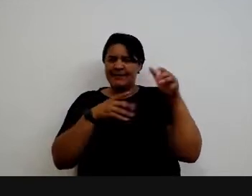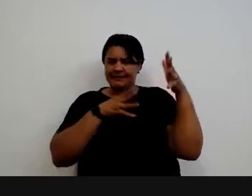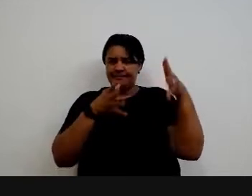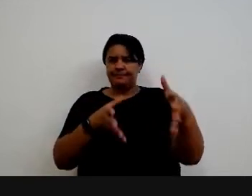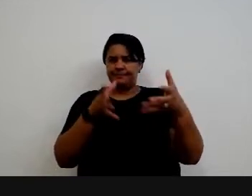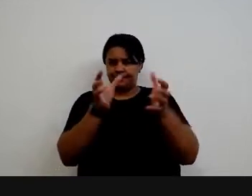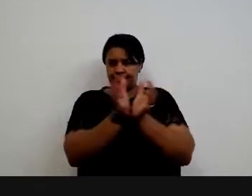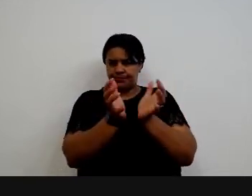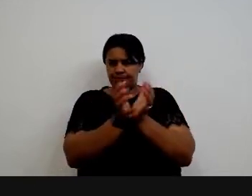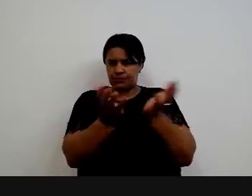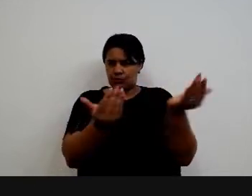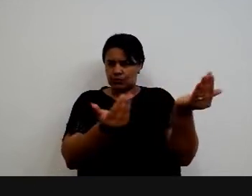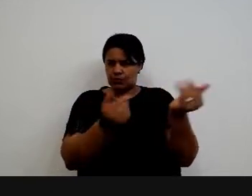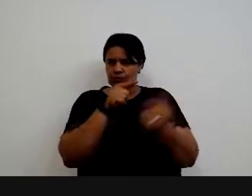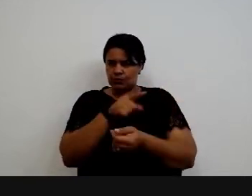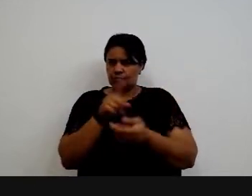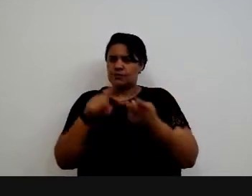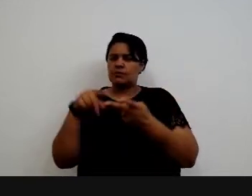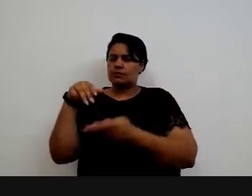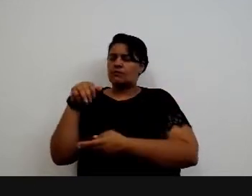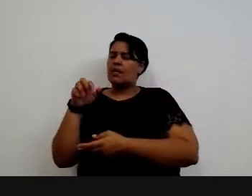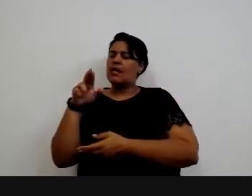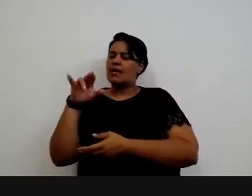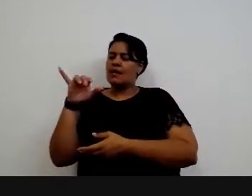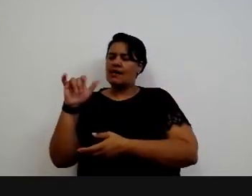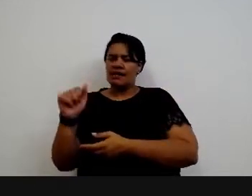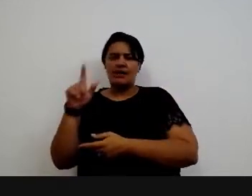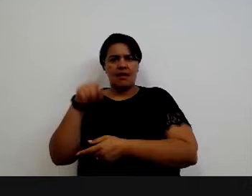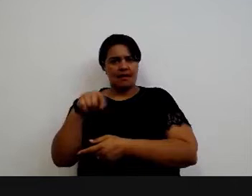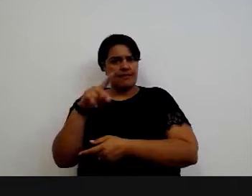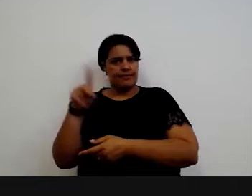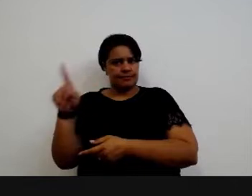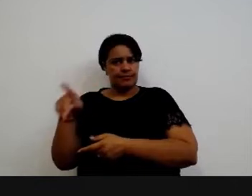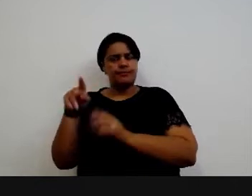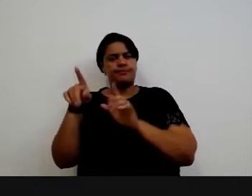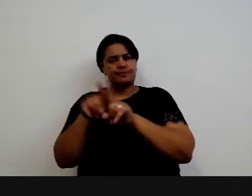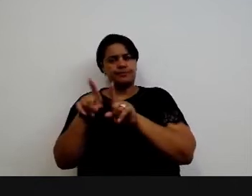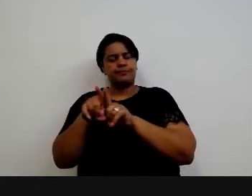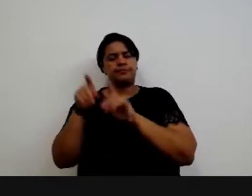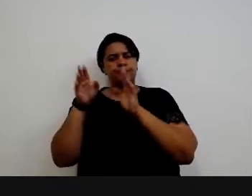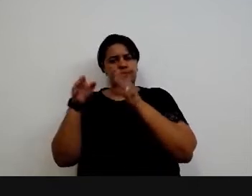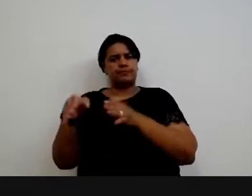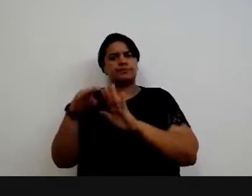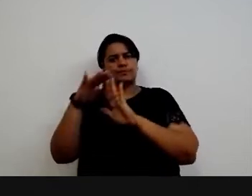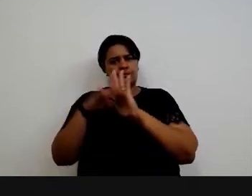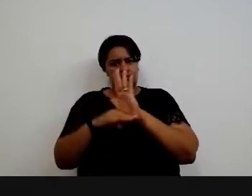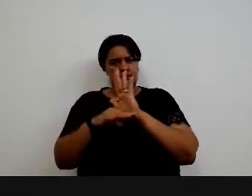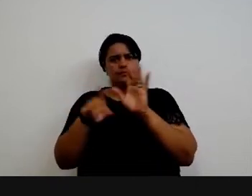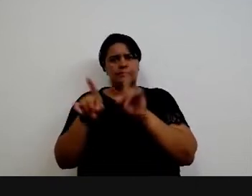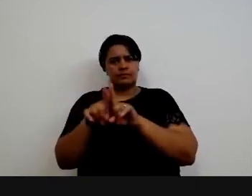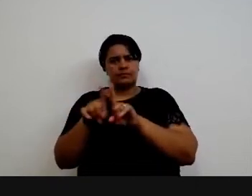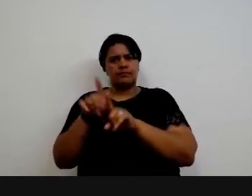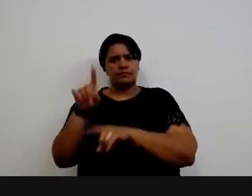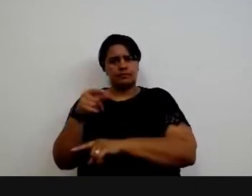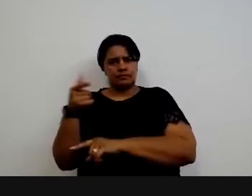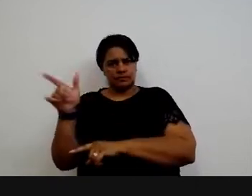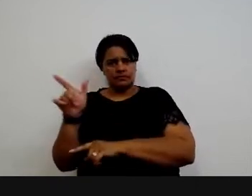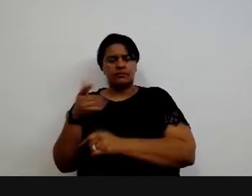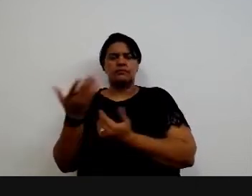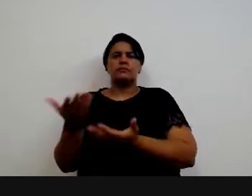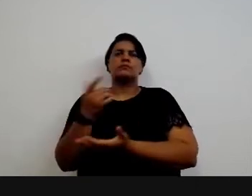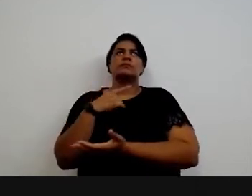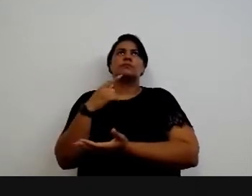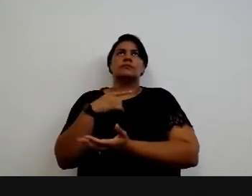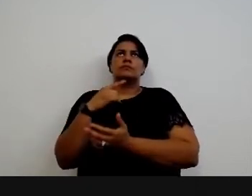brasileiro, nós temos a Marília, que é professora, que participou de um outro programa, que é o Missão Pedagógica, participa do